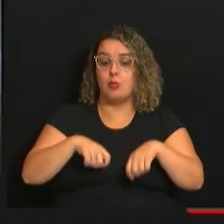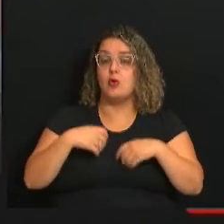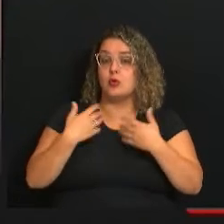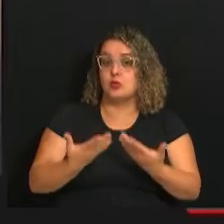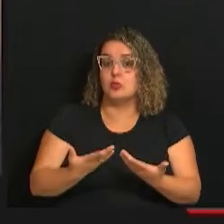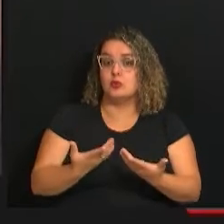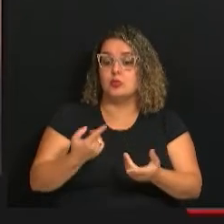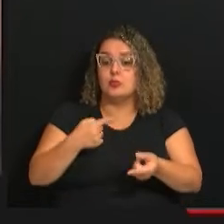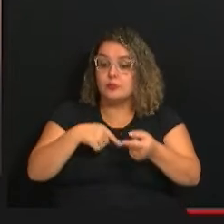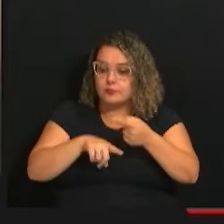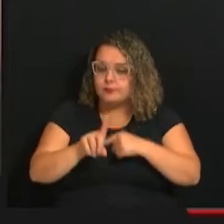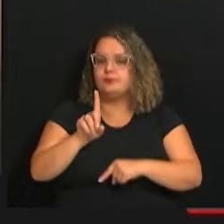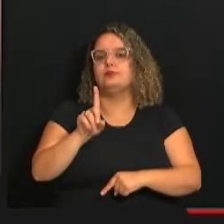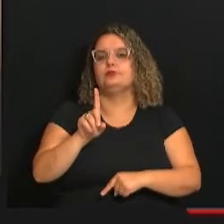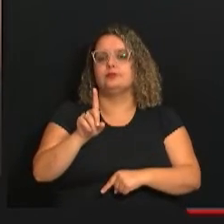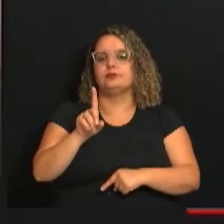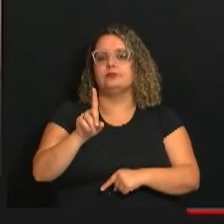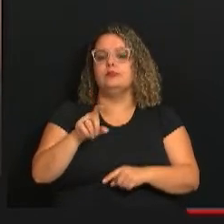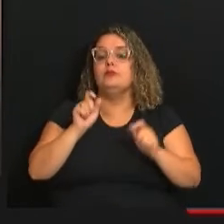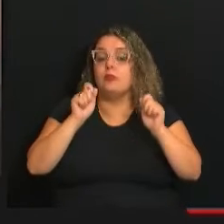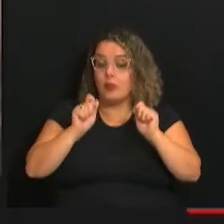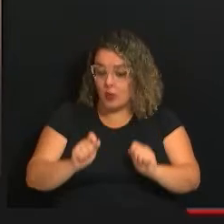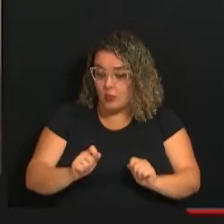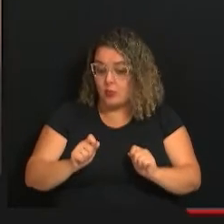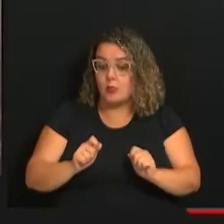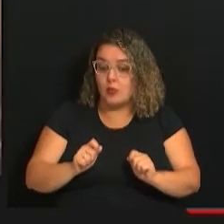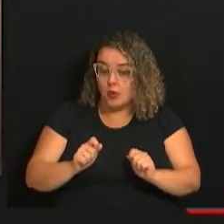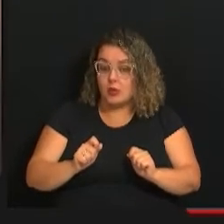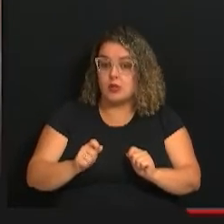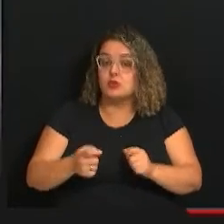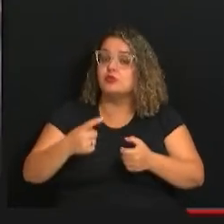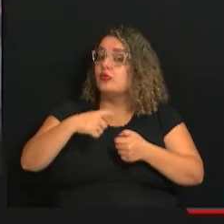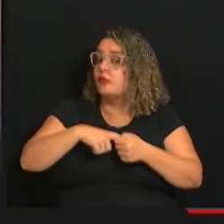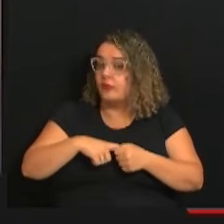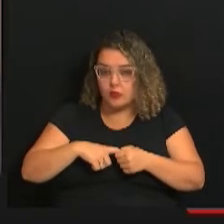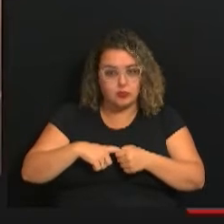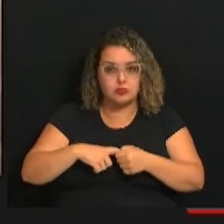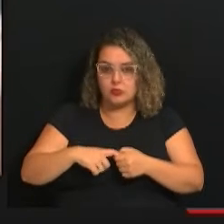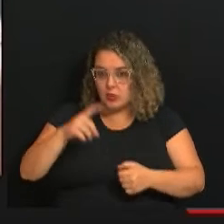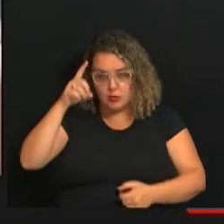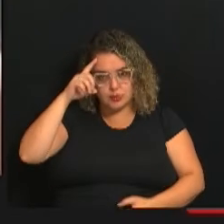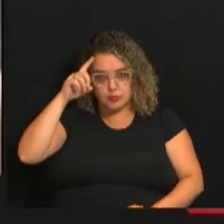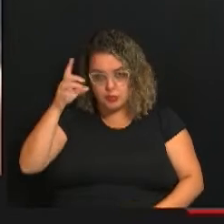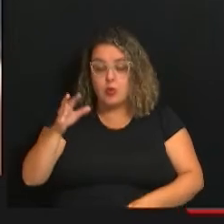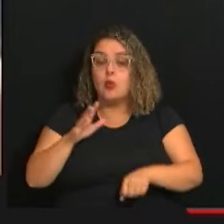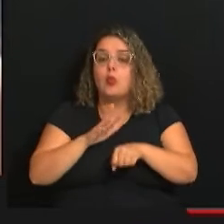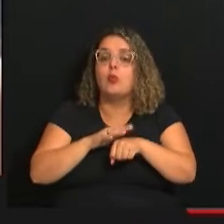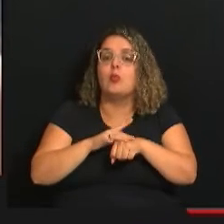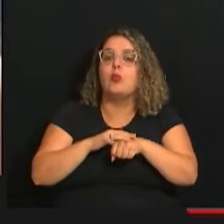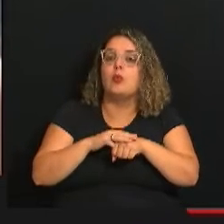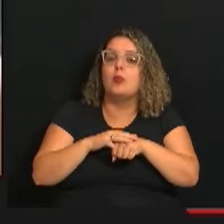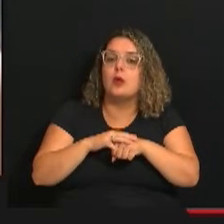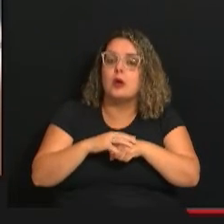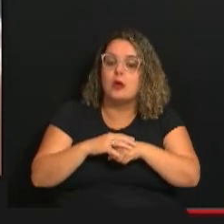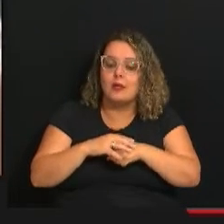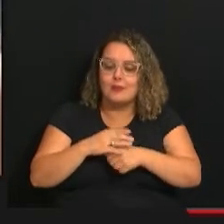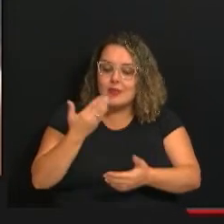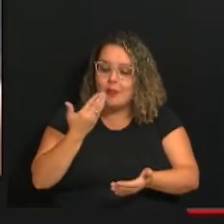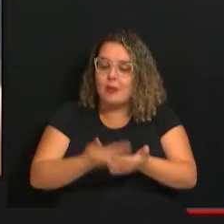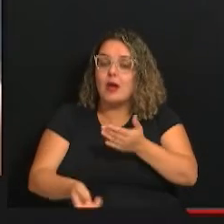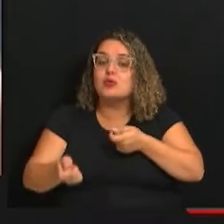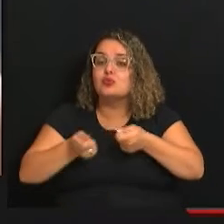E como leitora, como juíza, que eu tenho uma visão muito crítica a respeito dos textos que eu